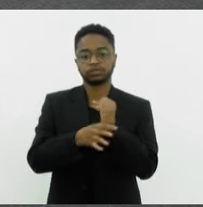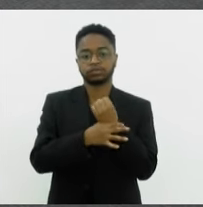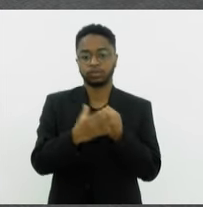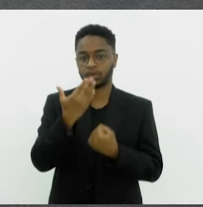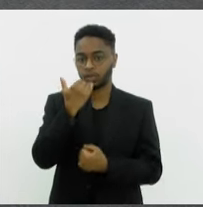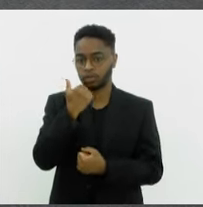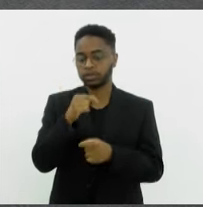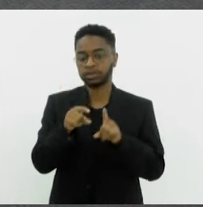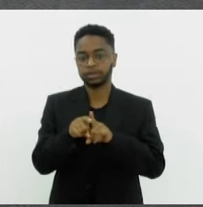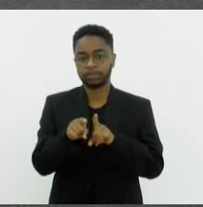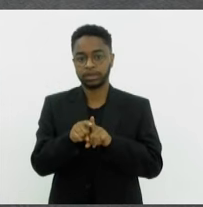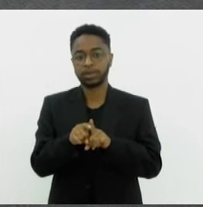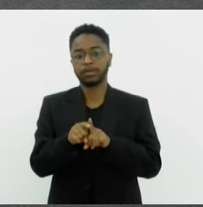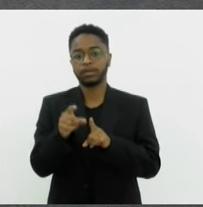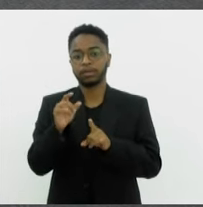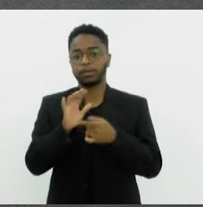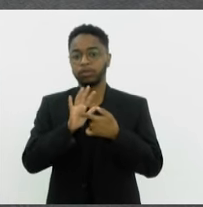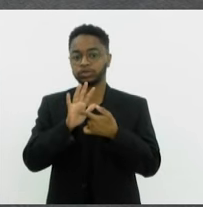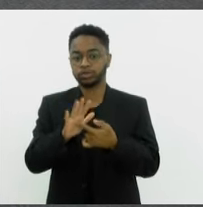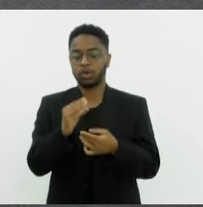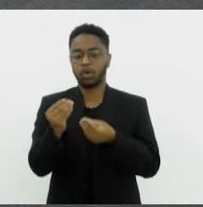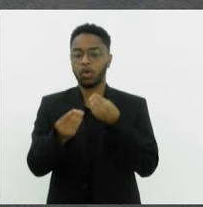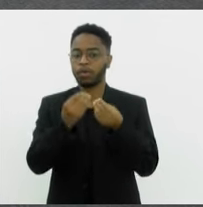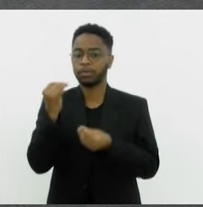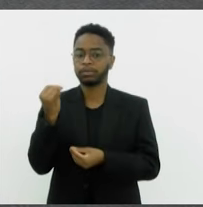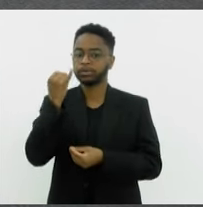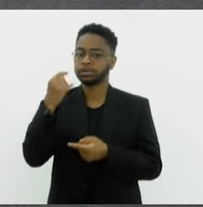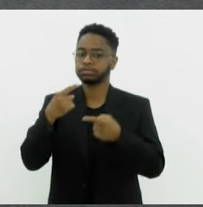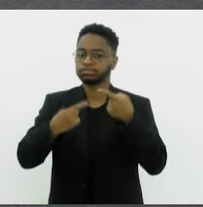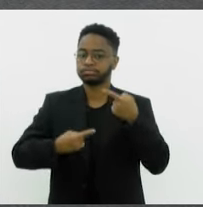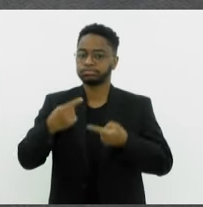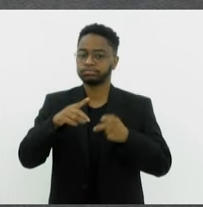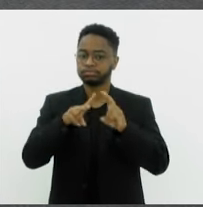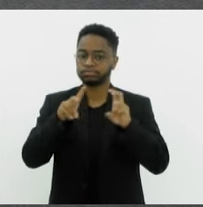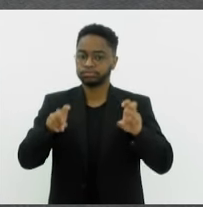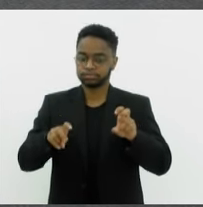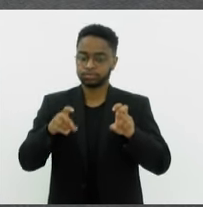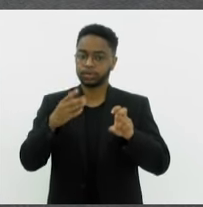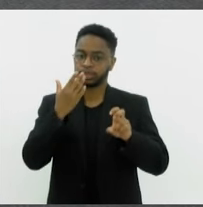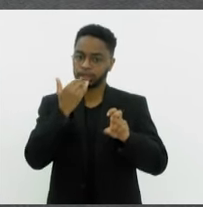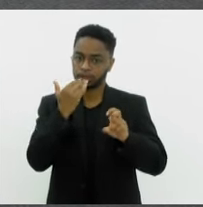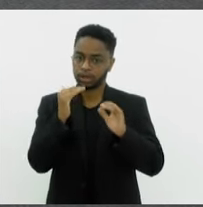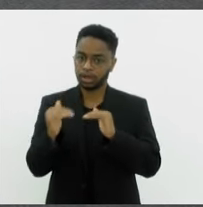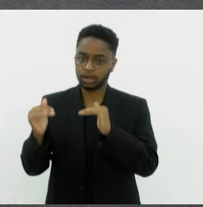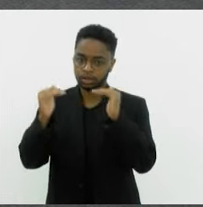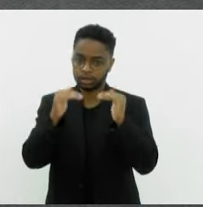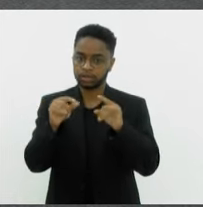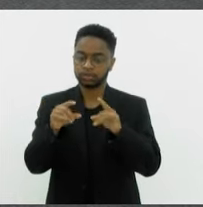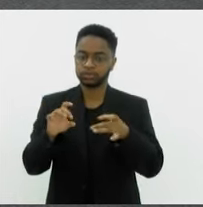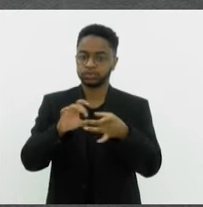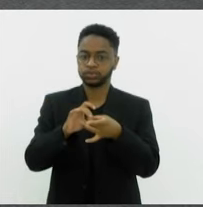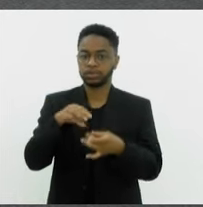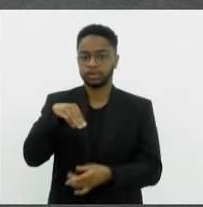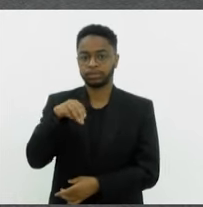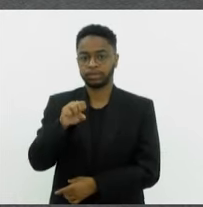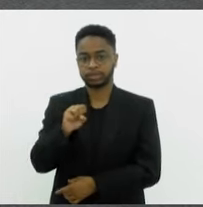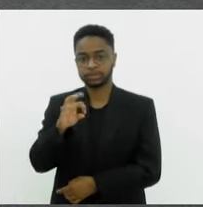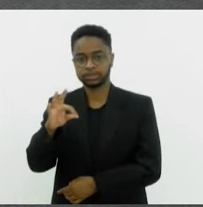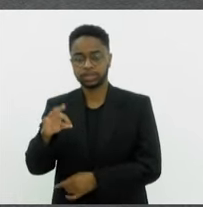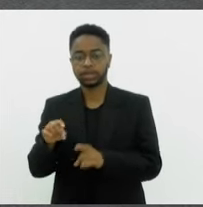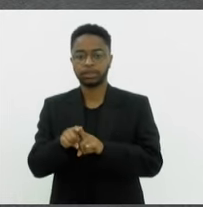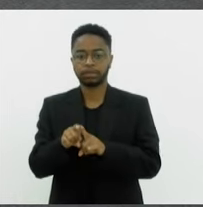defesa irrestrita da soberania alimentar que o MST e outros movimentos fazem, e também do